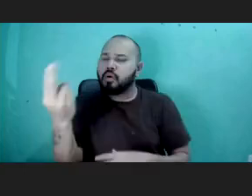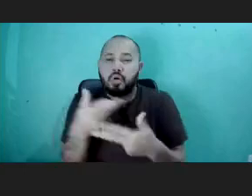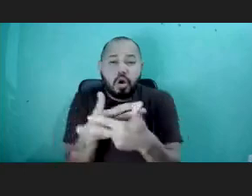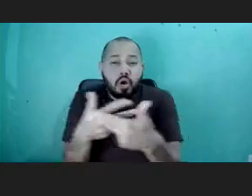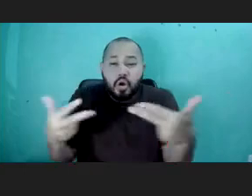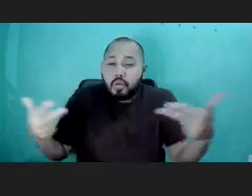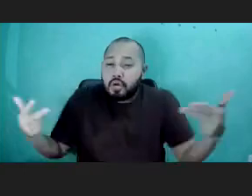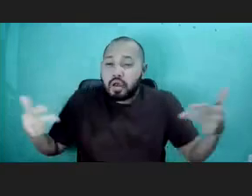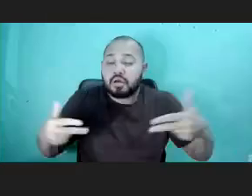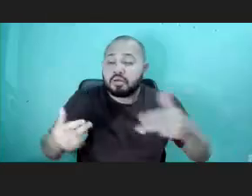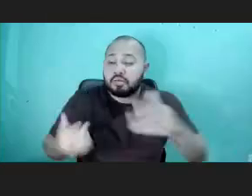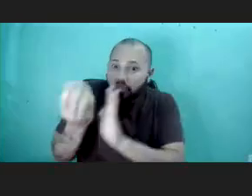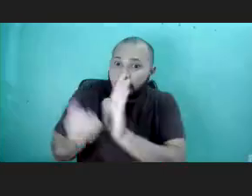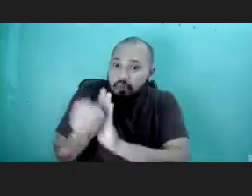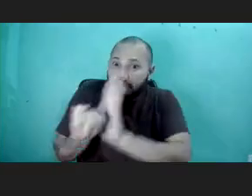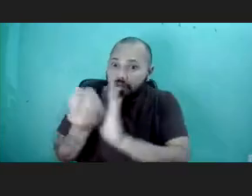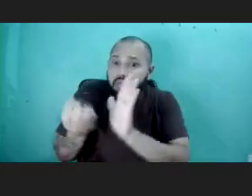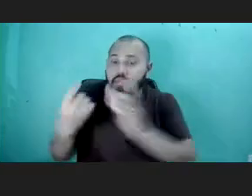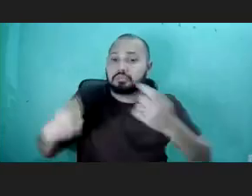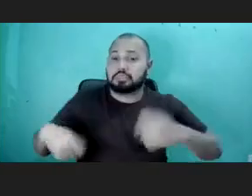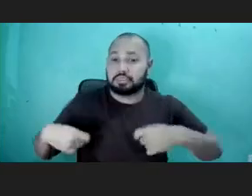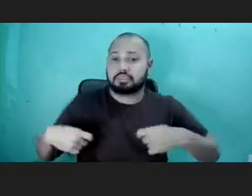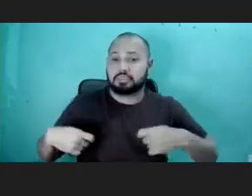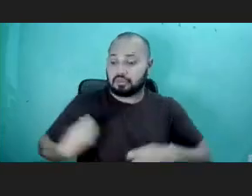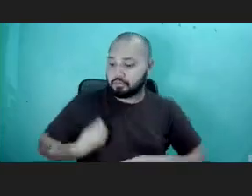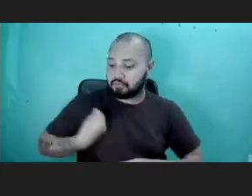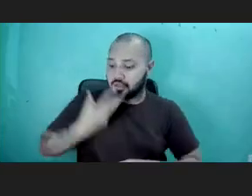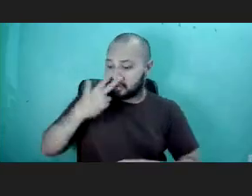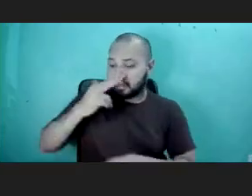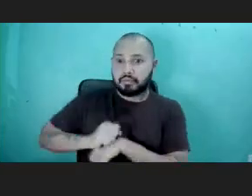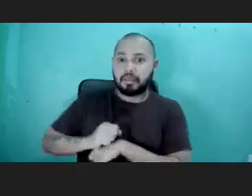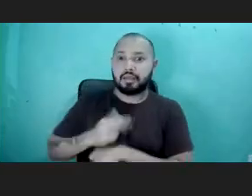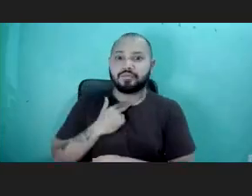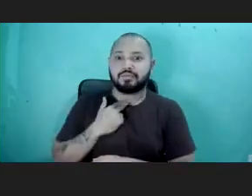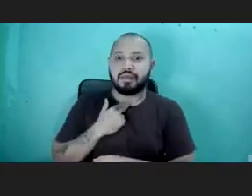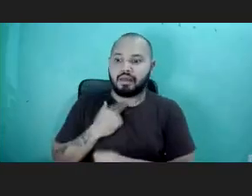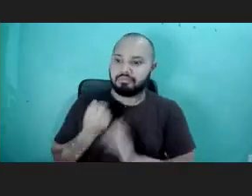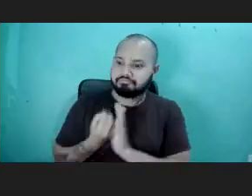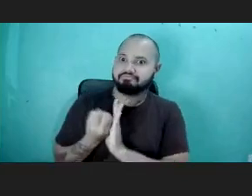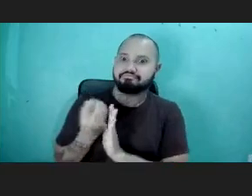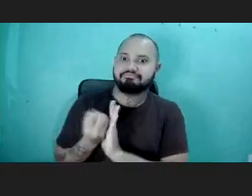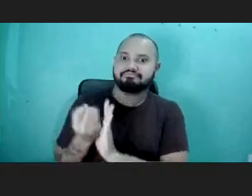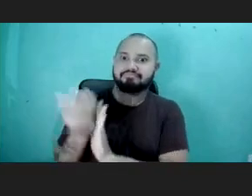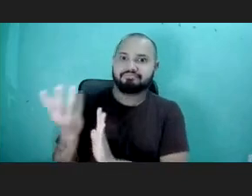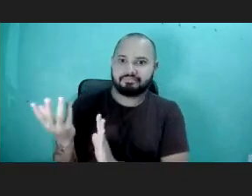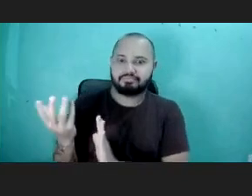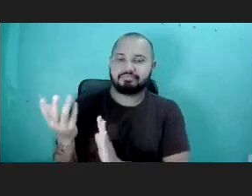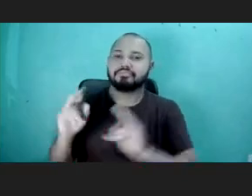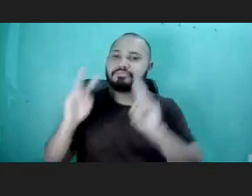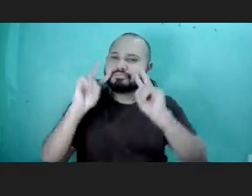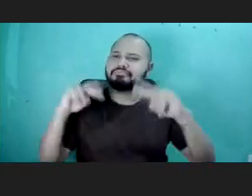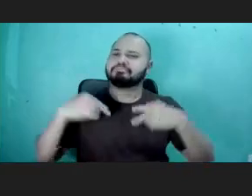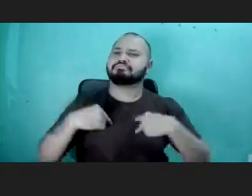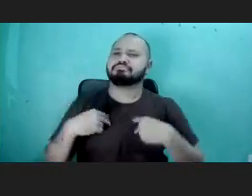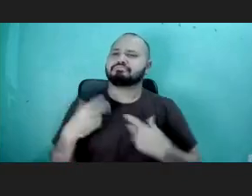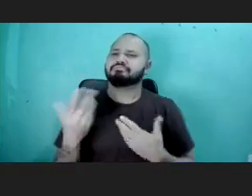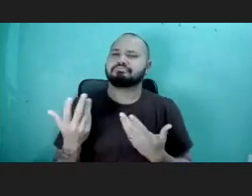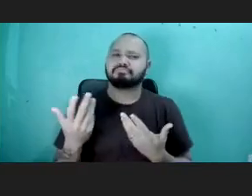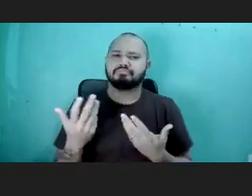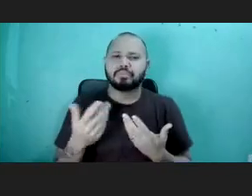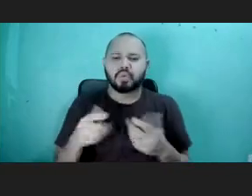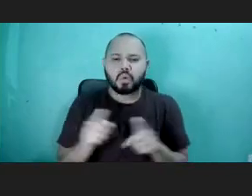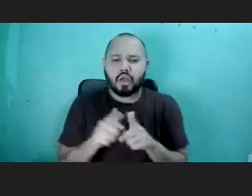de produtivo com a minha vida. Então, essa compreensão de gerenciamento de si, ela está